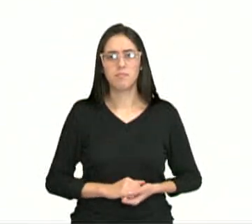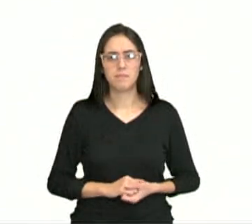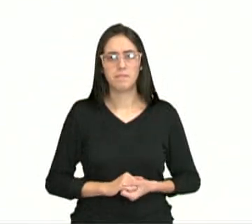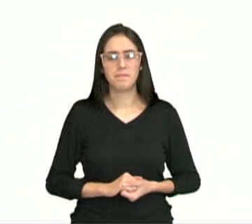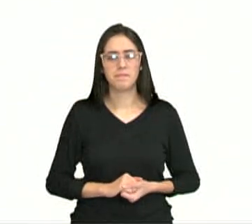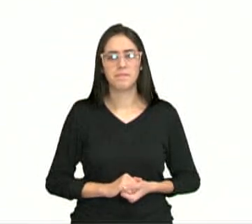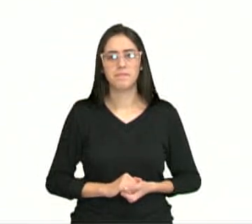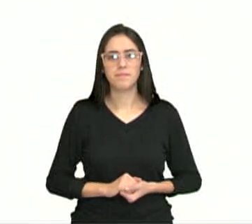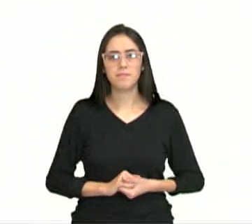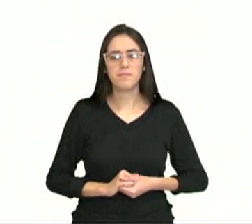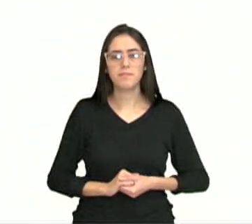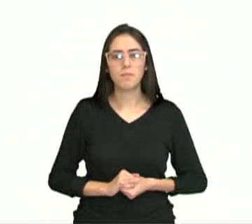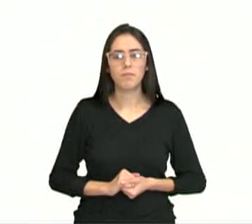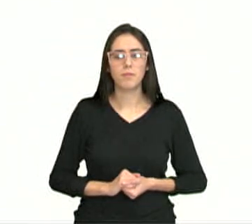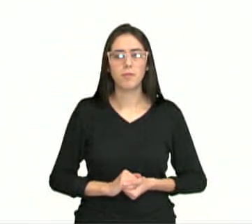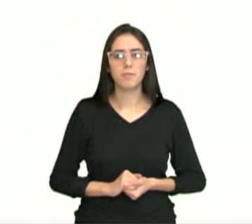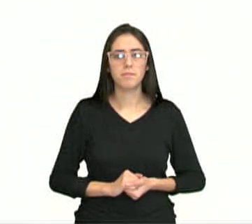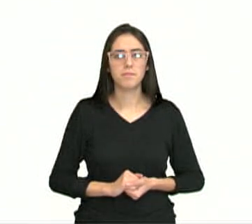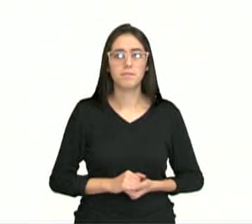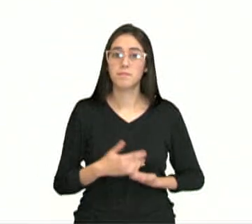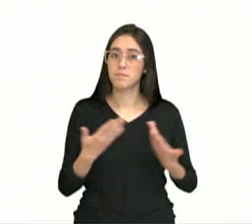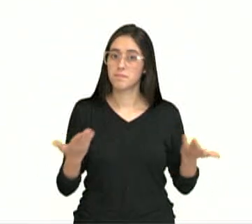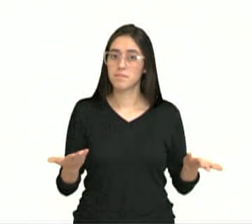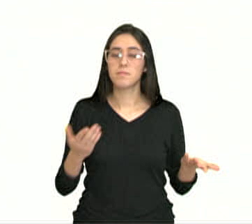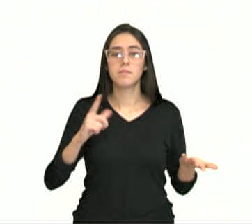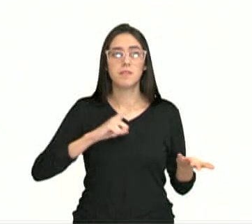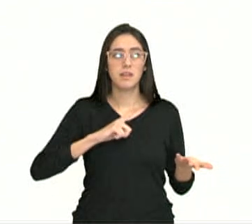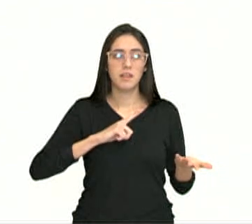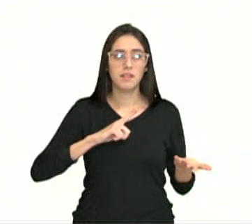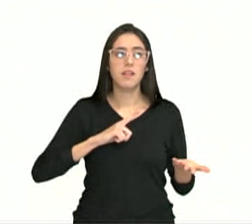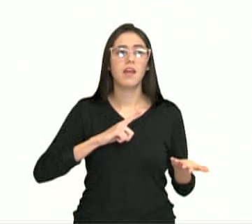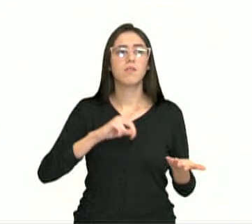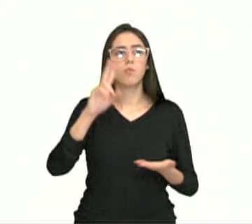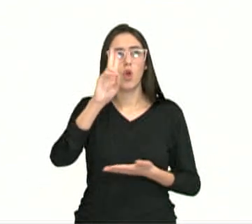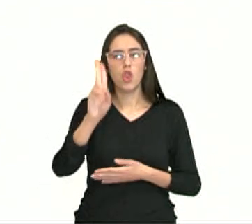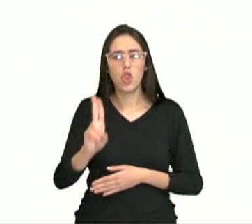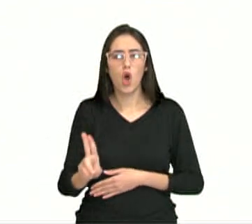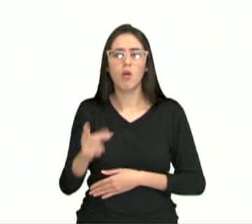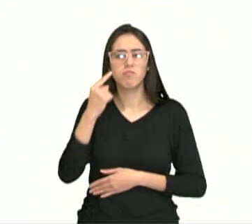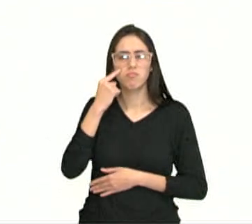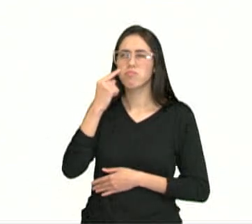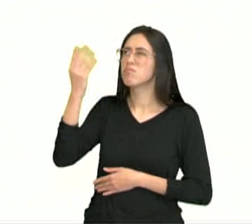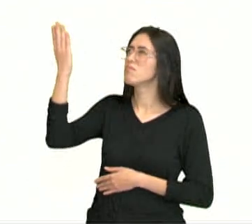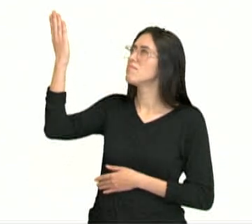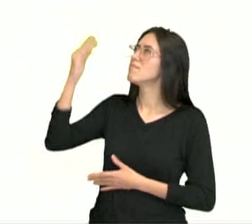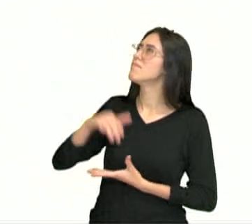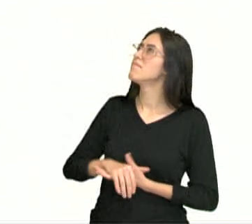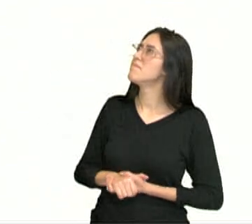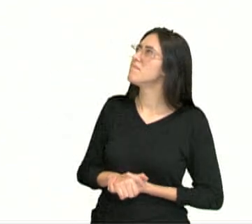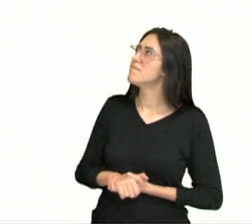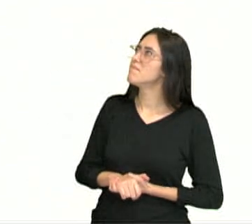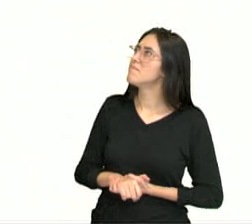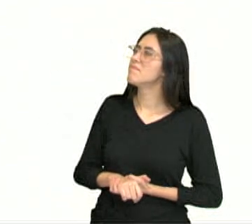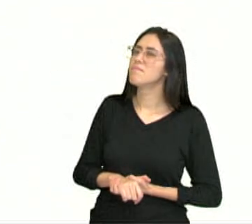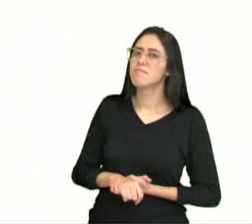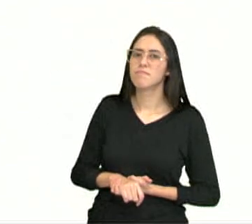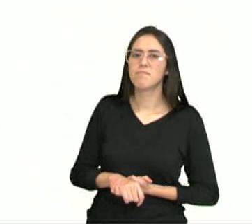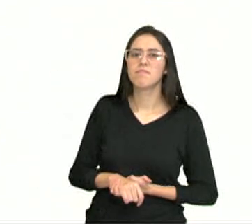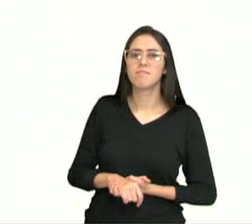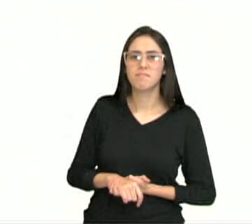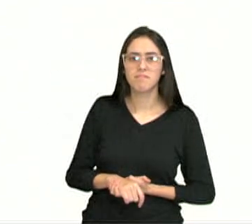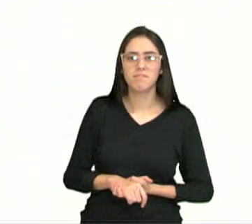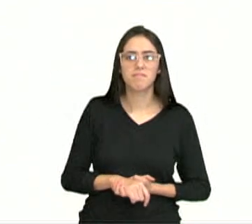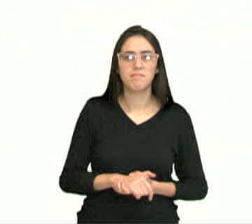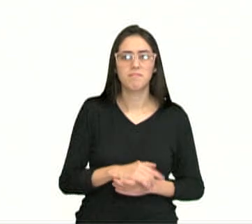agora. Então, a gente tem cross country, BMX, enduro de regularidade,